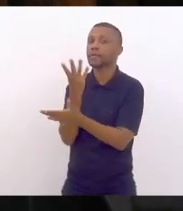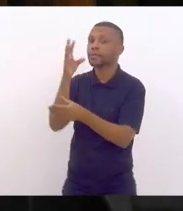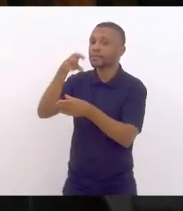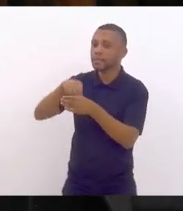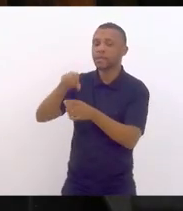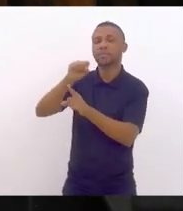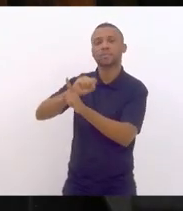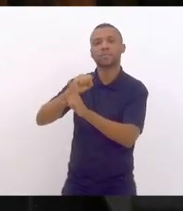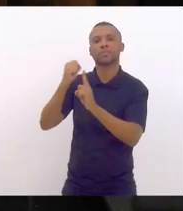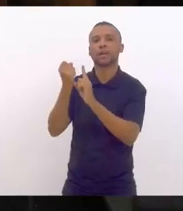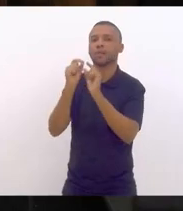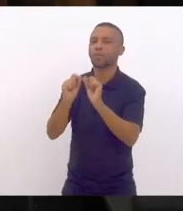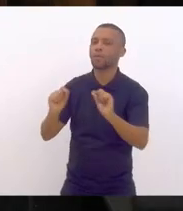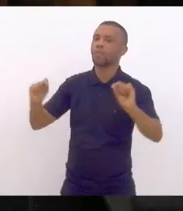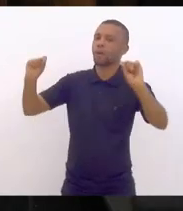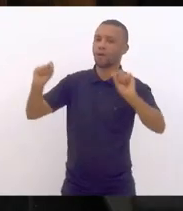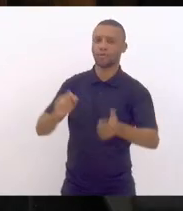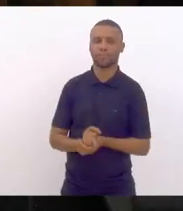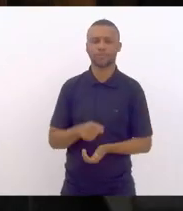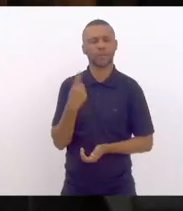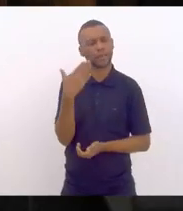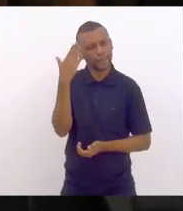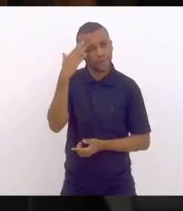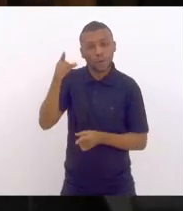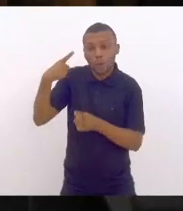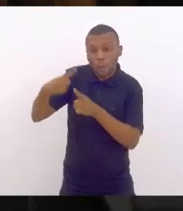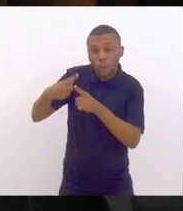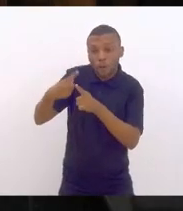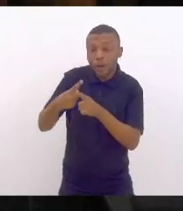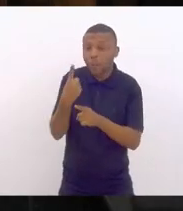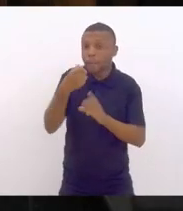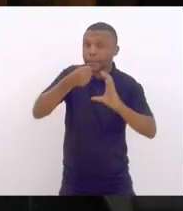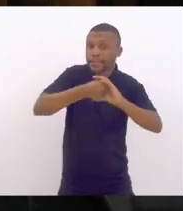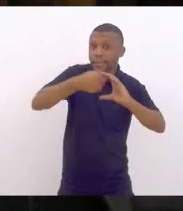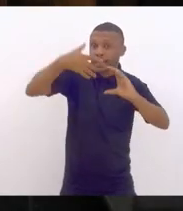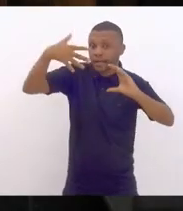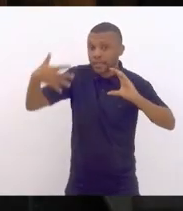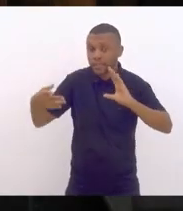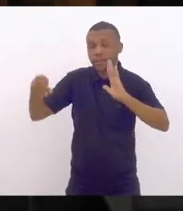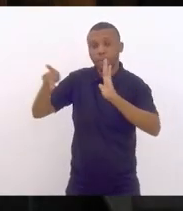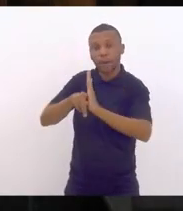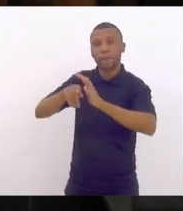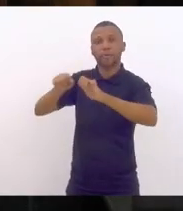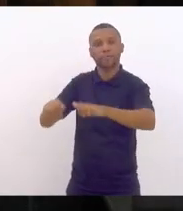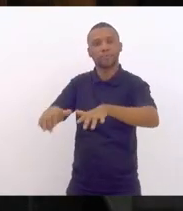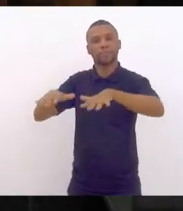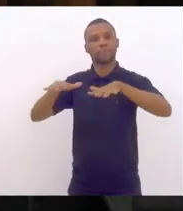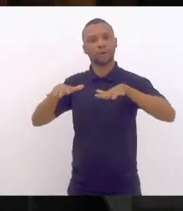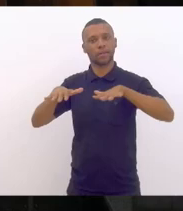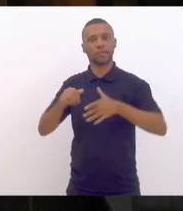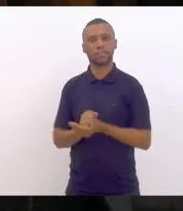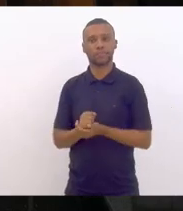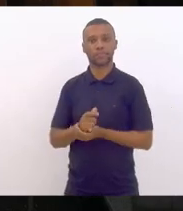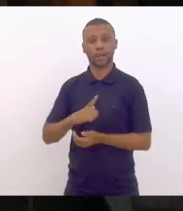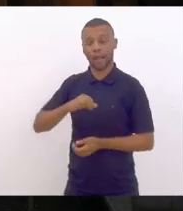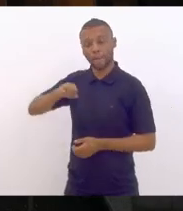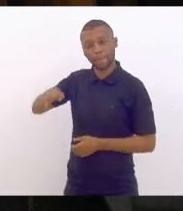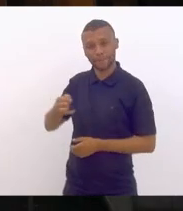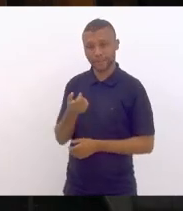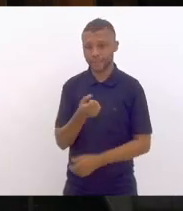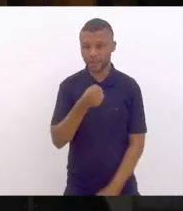sociedade até porque um dos atributos do parlamento é usar esse púlpito